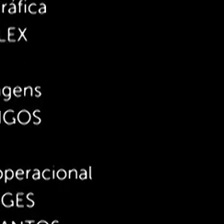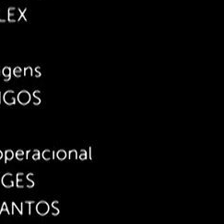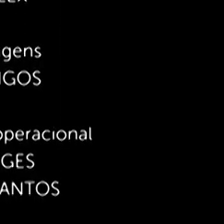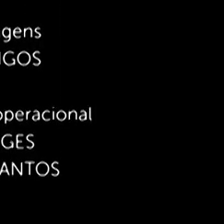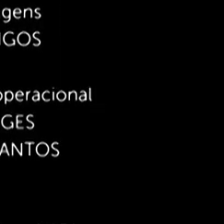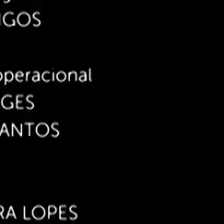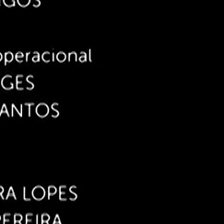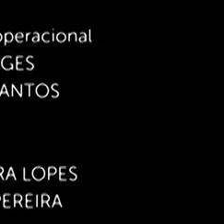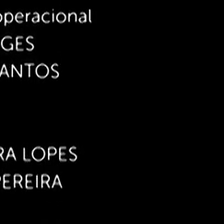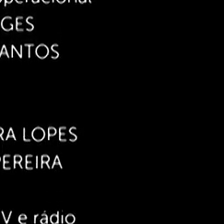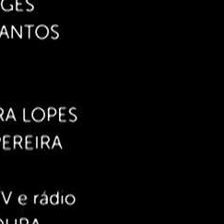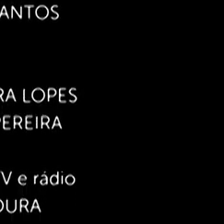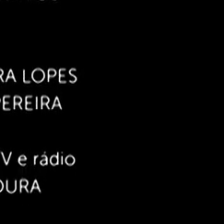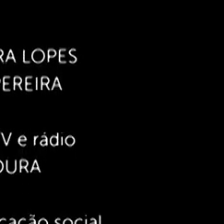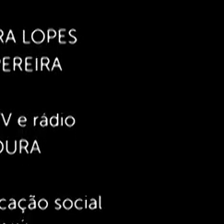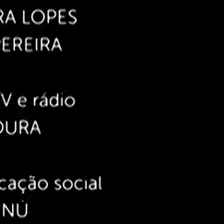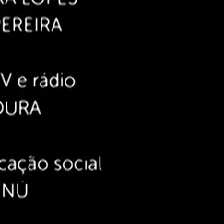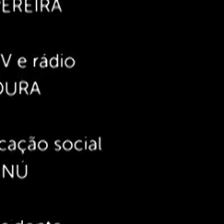e